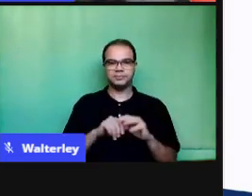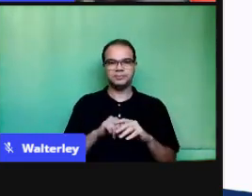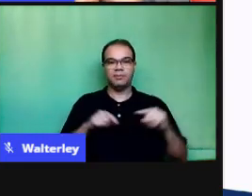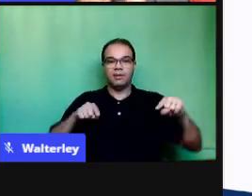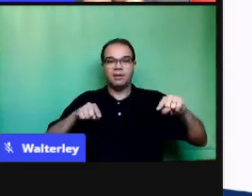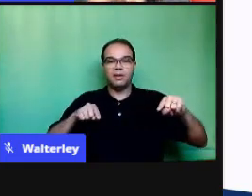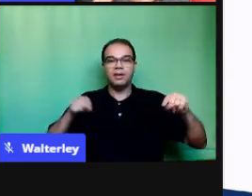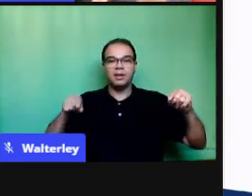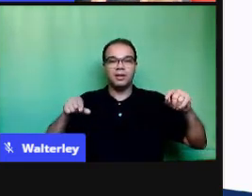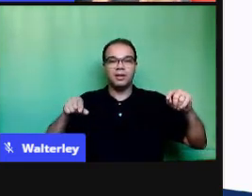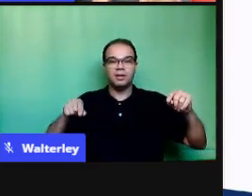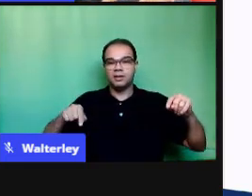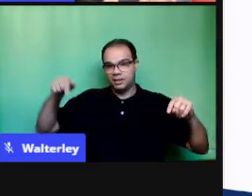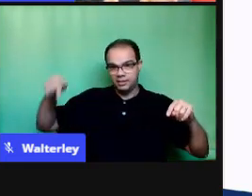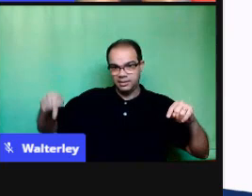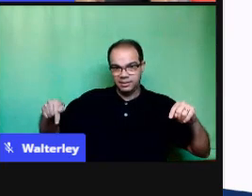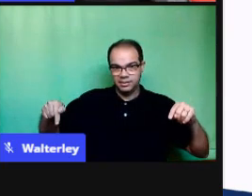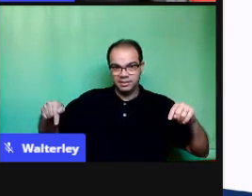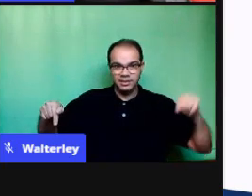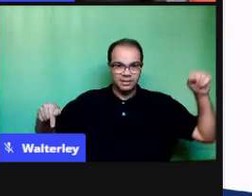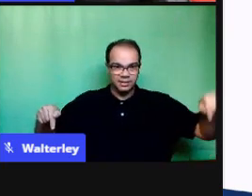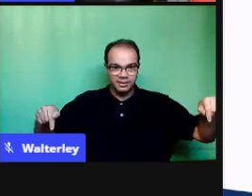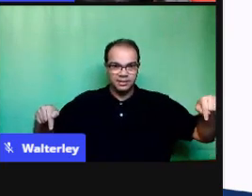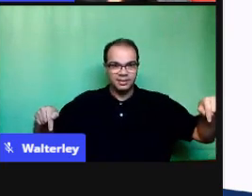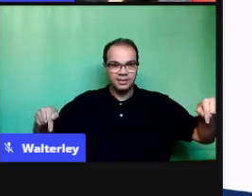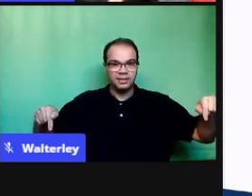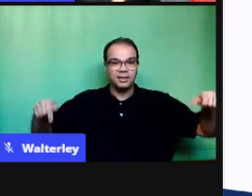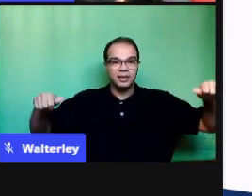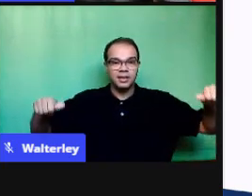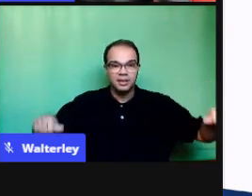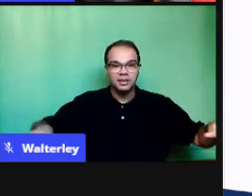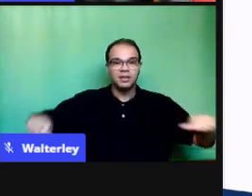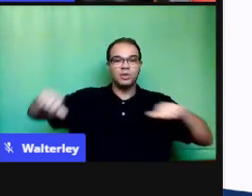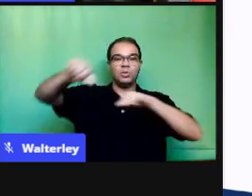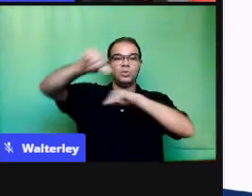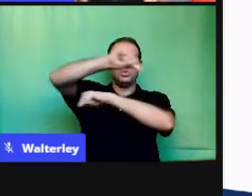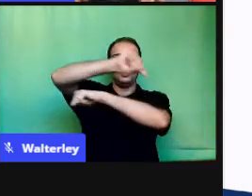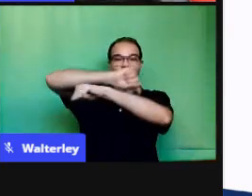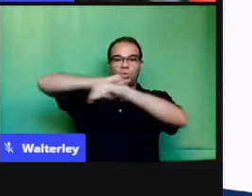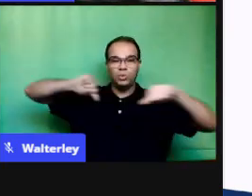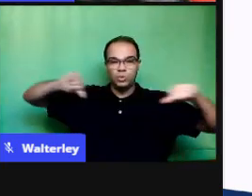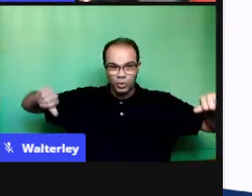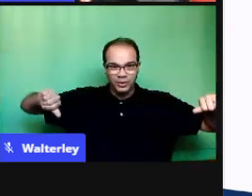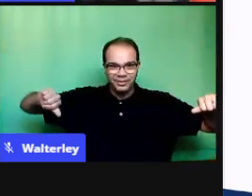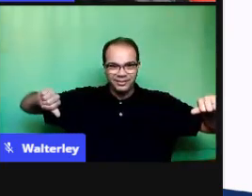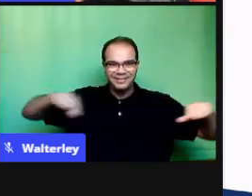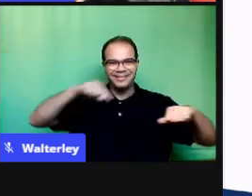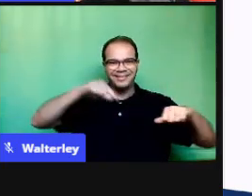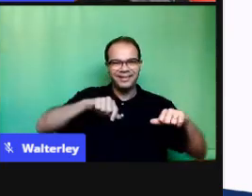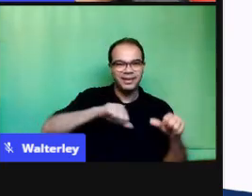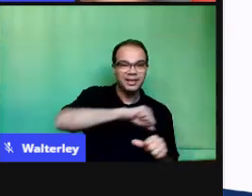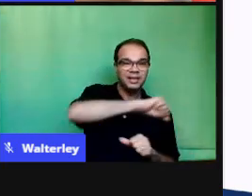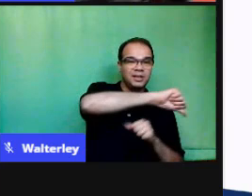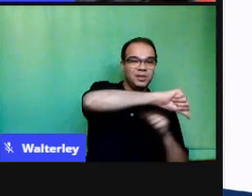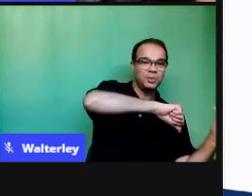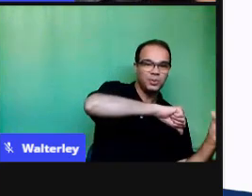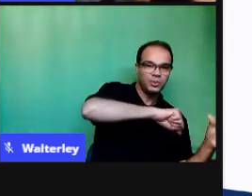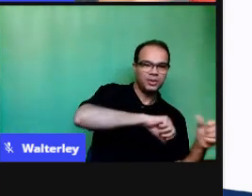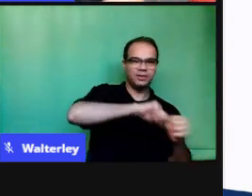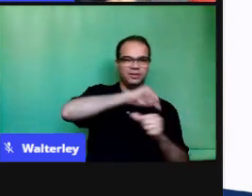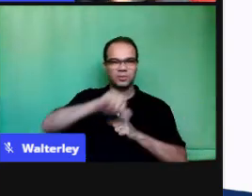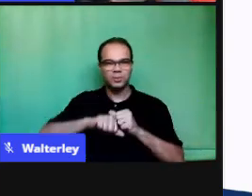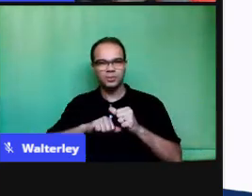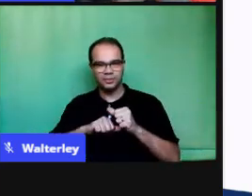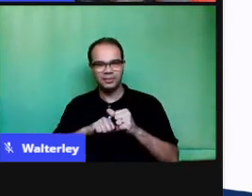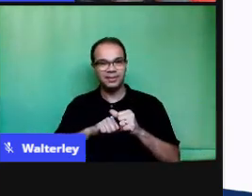Ou seja, os alunos que estão no grupo 1, eles vão para a mesa 2, os alunos que estão na mesa 2 vão para a mesa 3, e os que estão na mesa 3 voltam